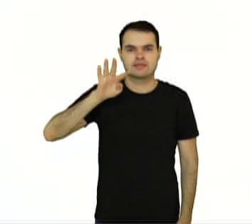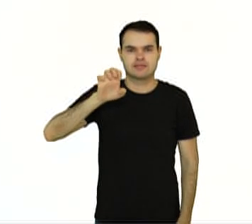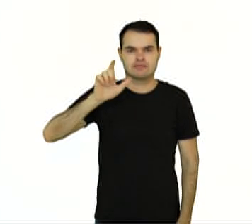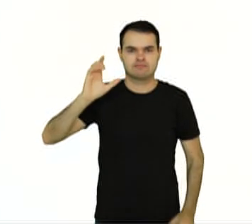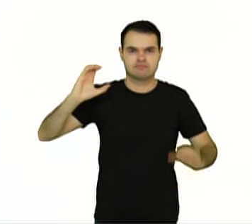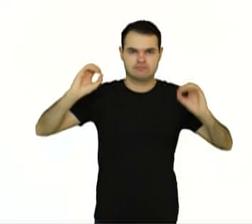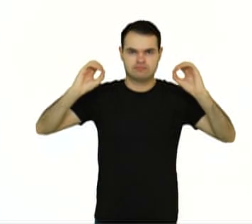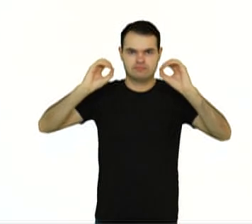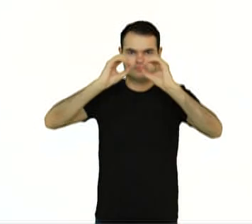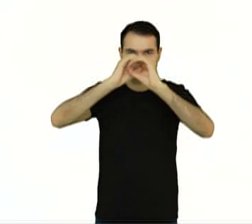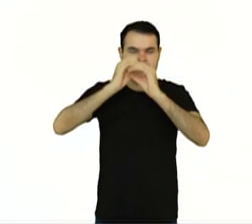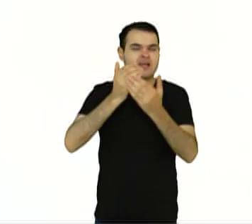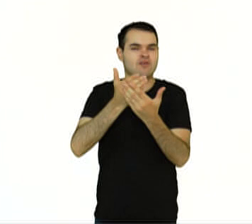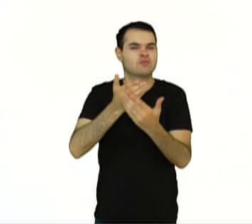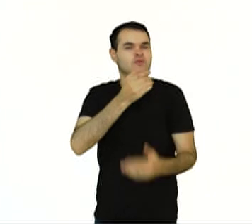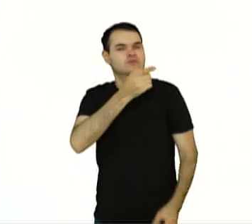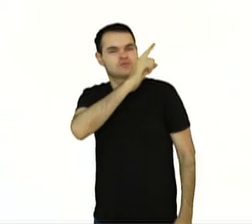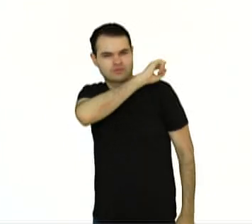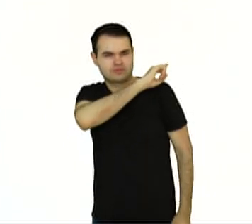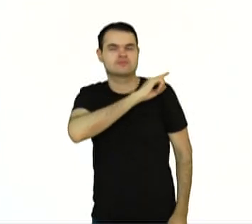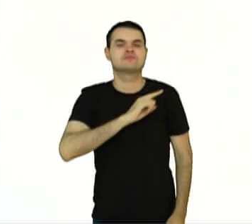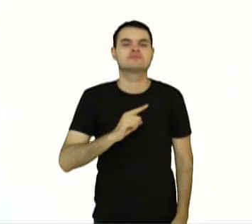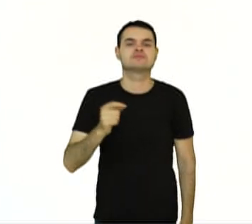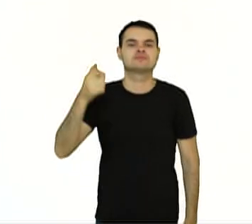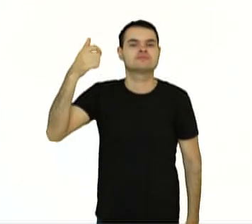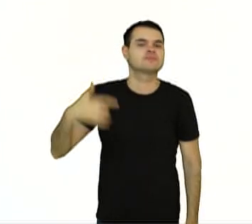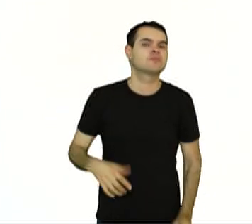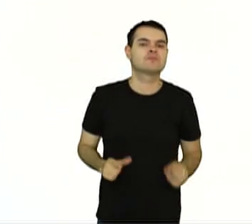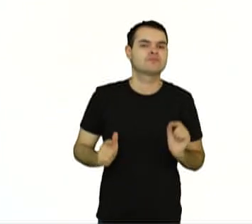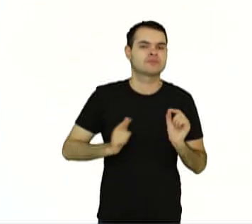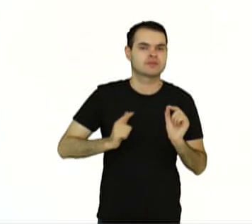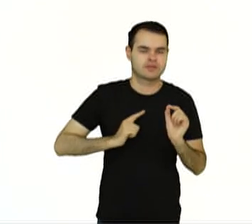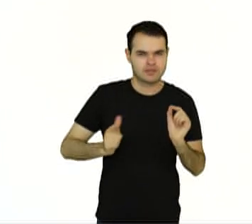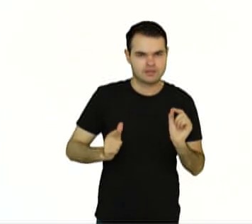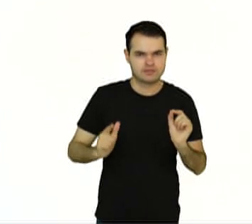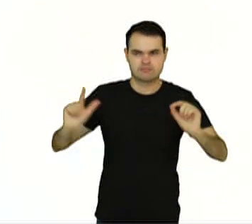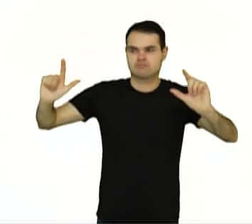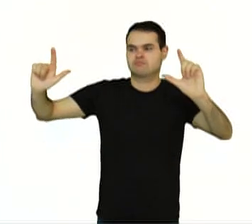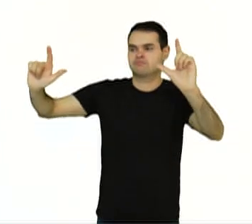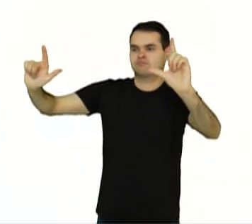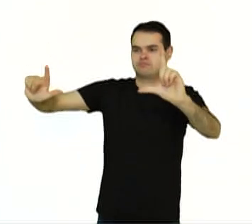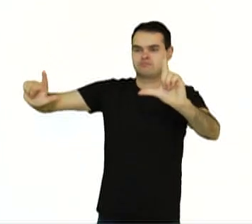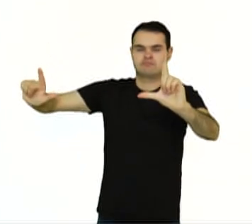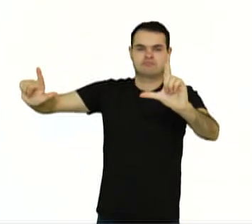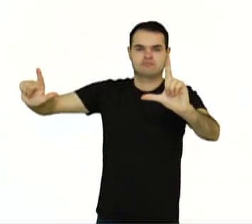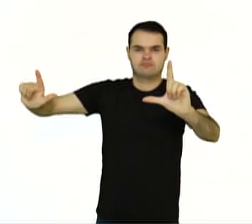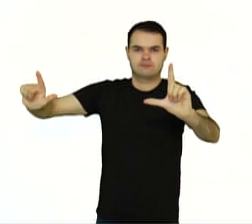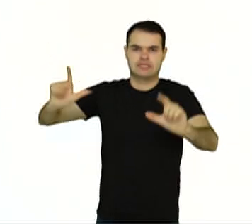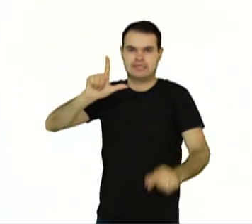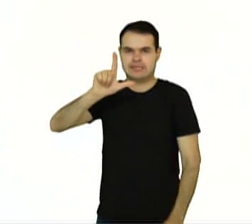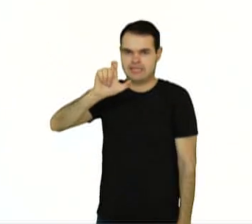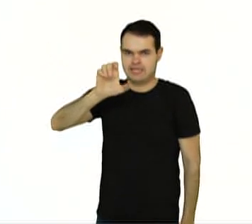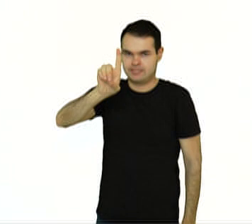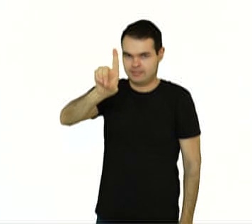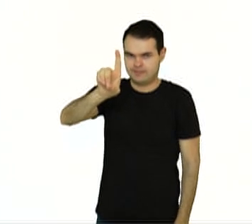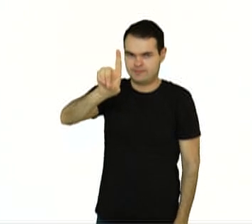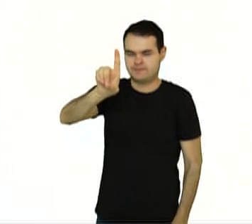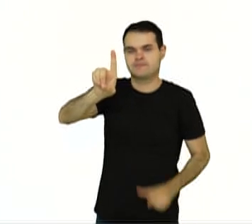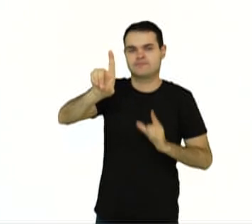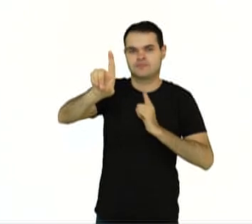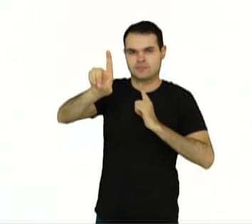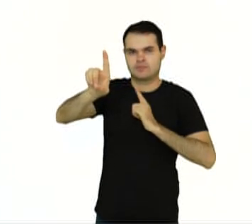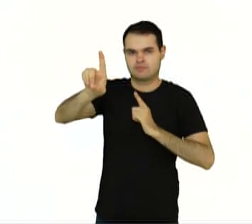acabei abordando na aula anterior, onde você tem assim, a tela da televisão, aqui no caso de LED, então ele tem um sistema